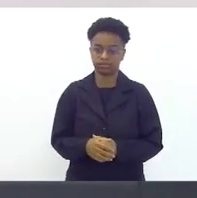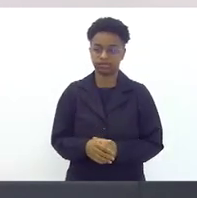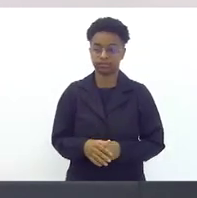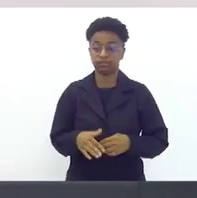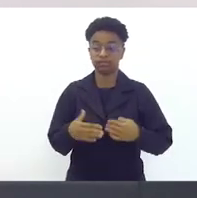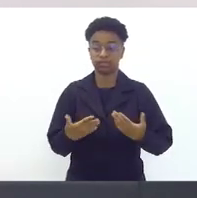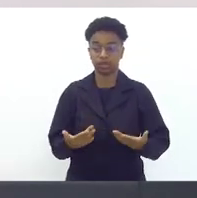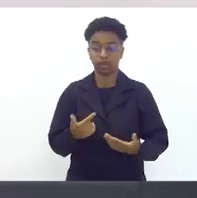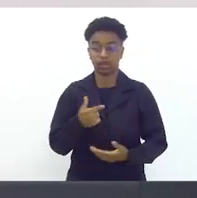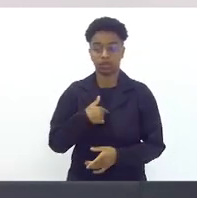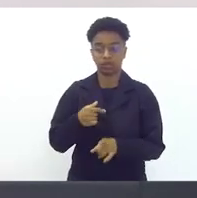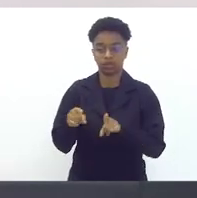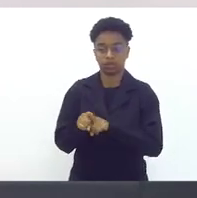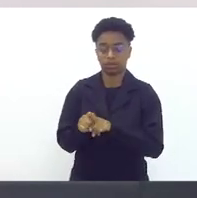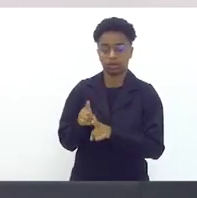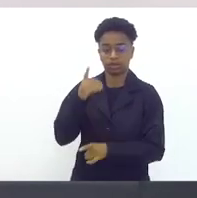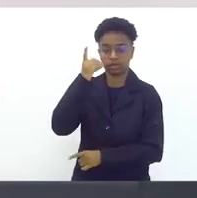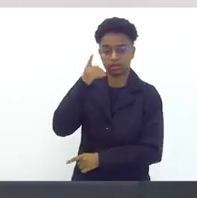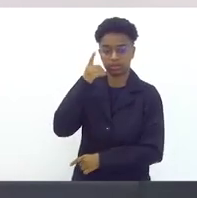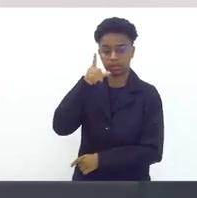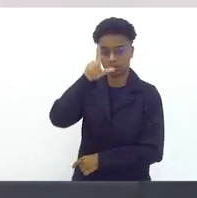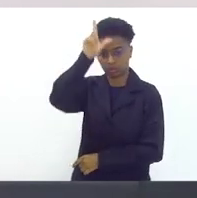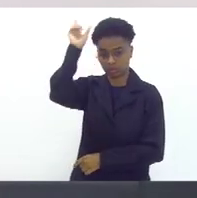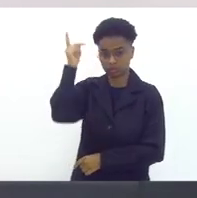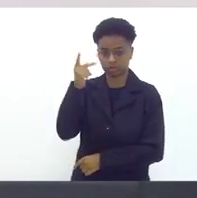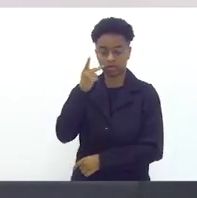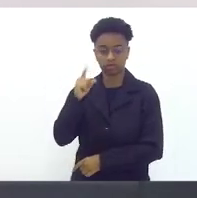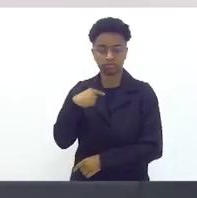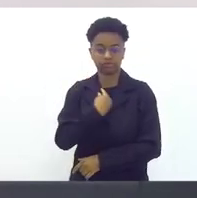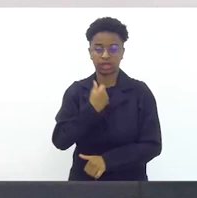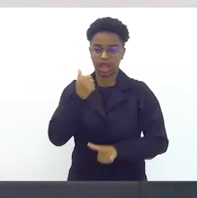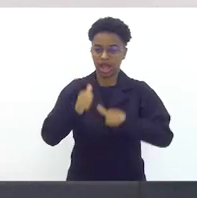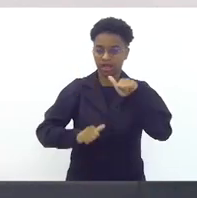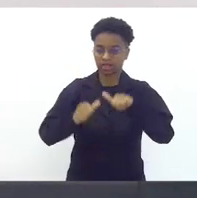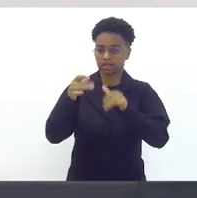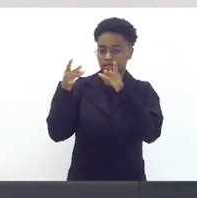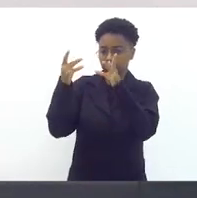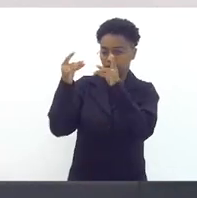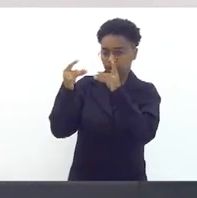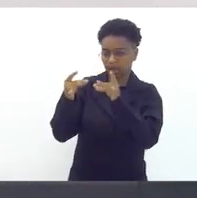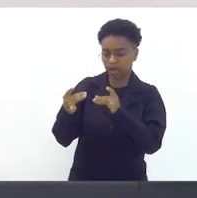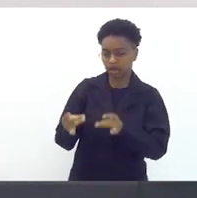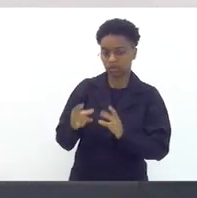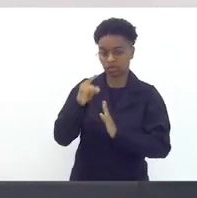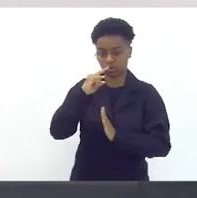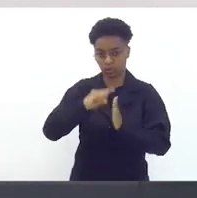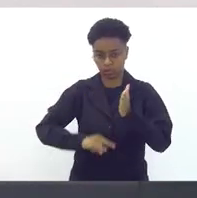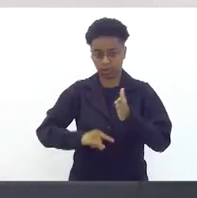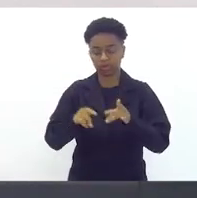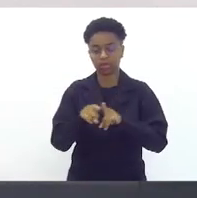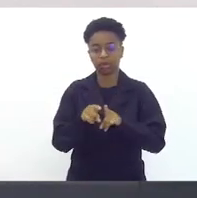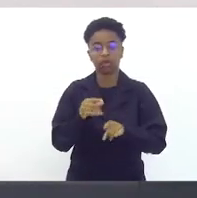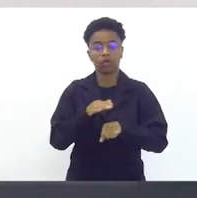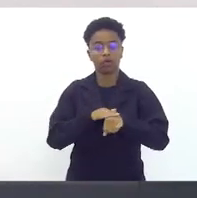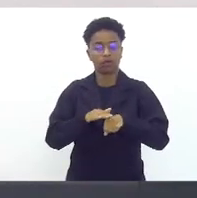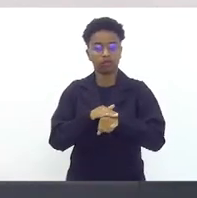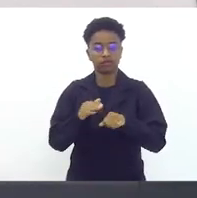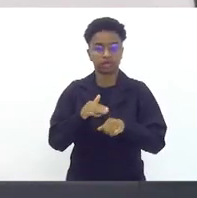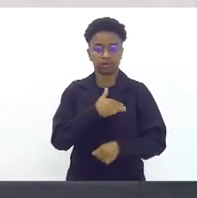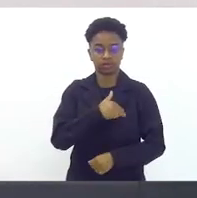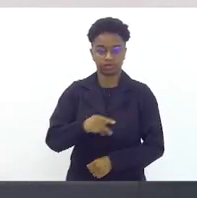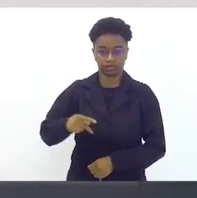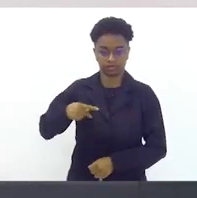deputado Luiz Paulo e eu, vamos fazer uma análise detalhada desse documento, vamos conversar com o Ministério Público, em